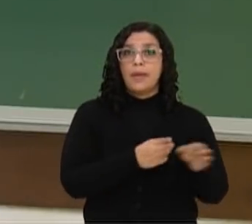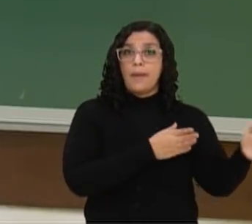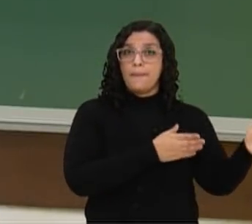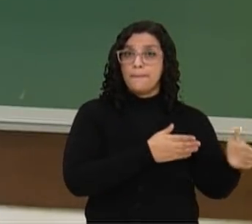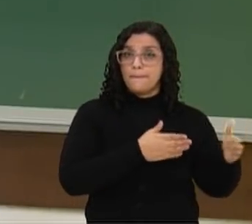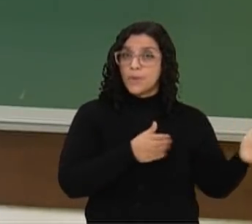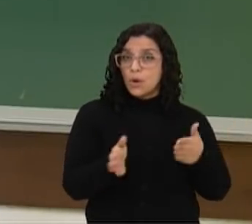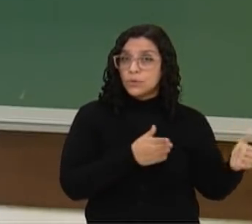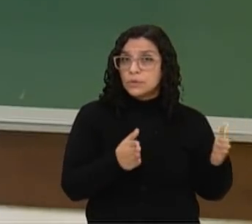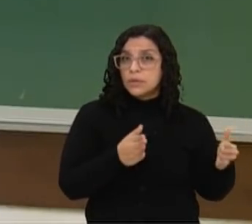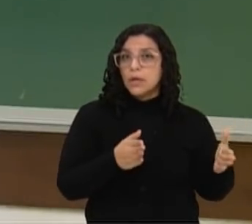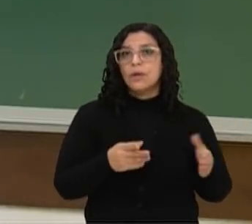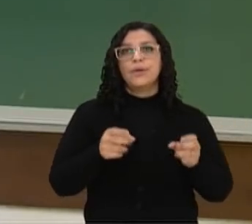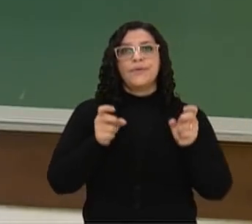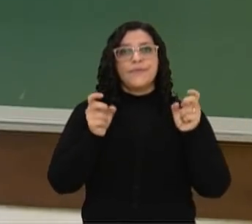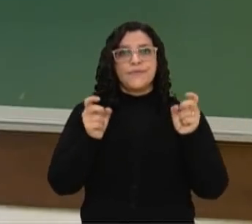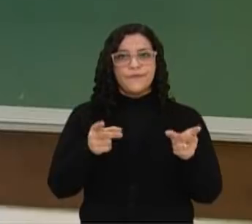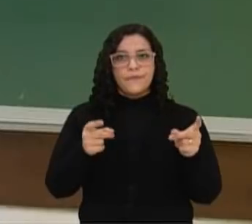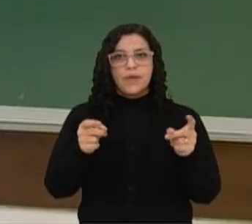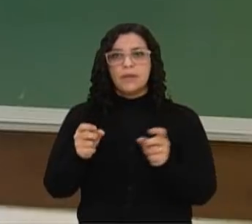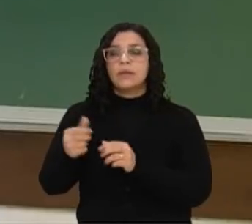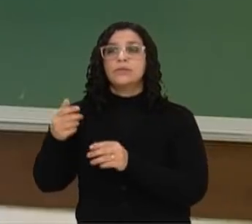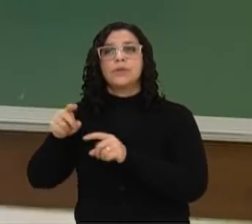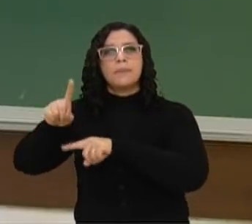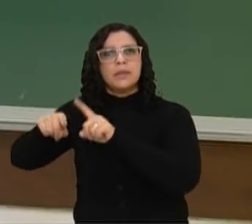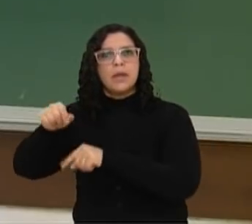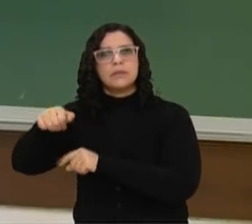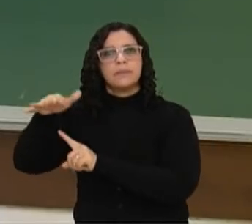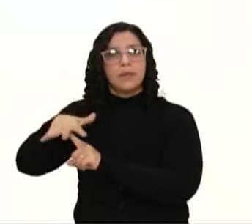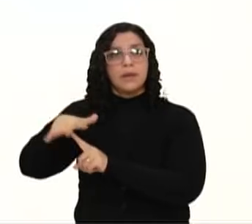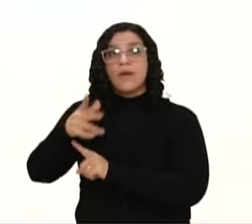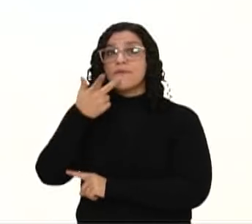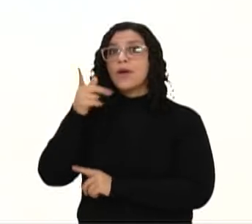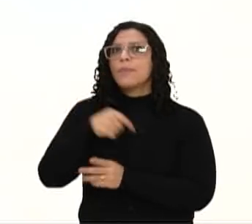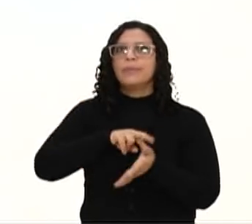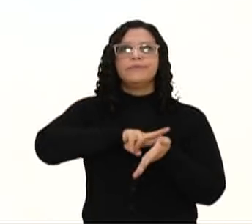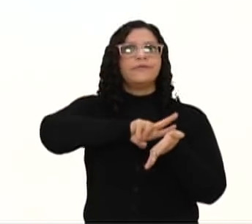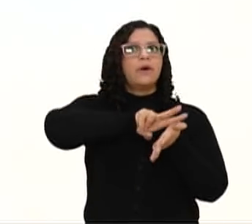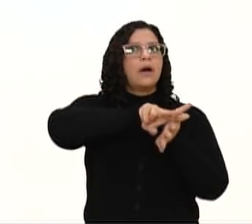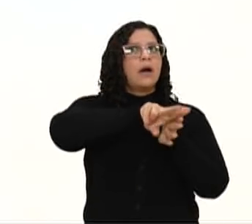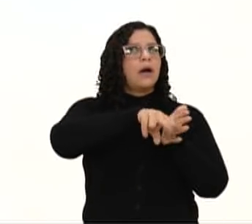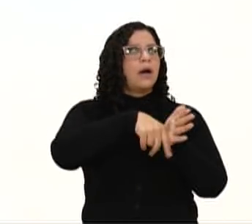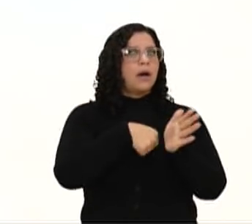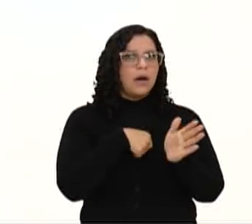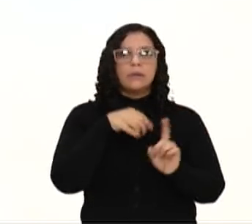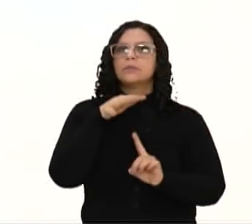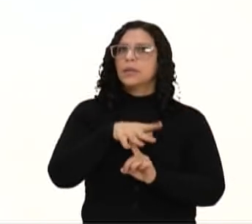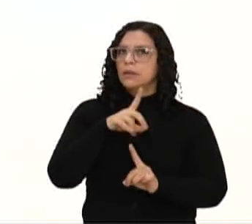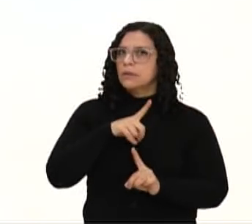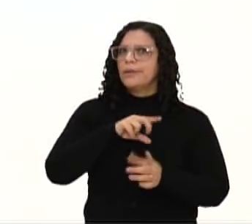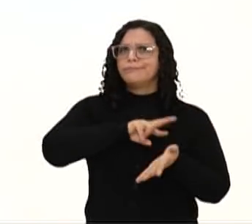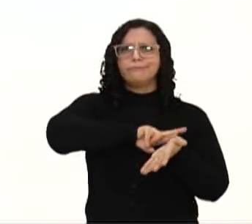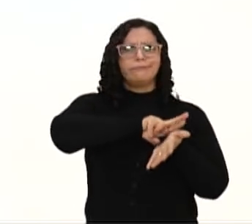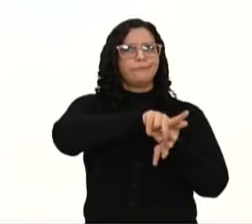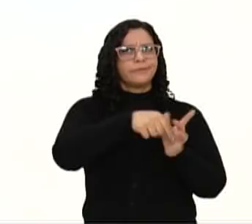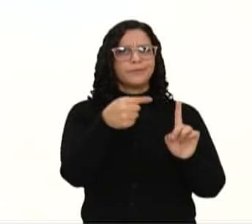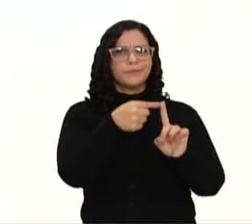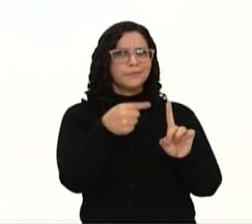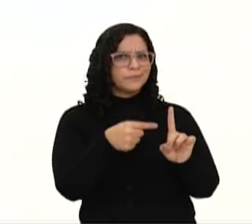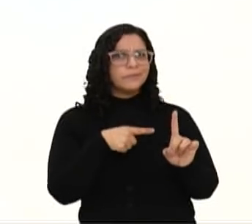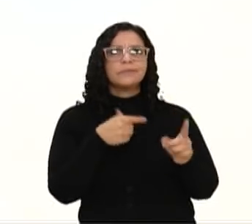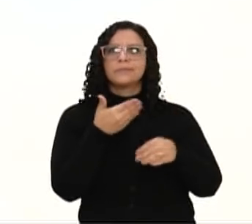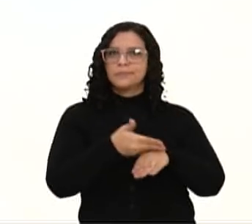mercadorias no Paraná, a economia paranaense, eu digo que ela é bem diversificada, ou seja, tem vários tipos